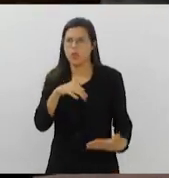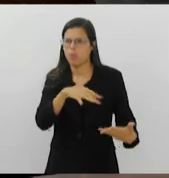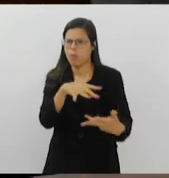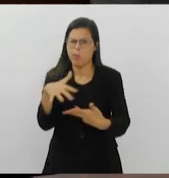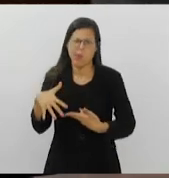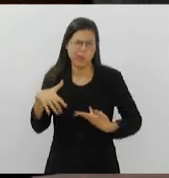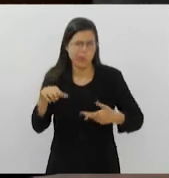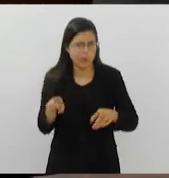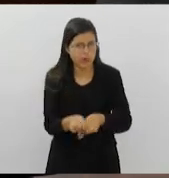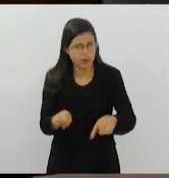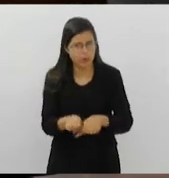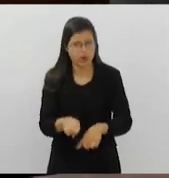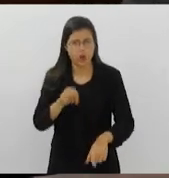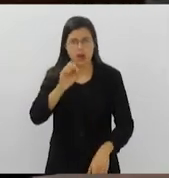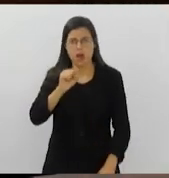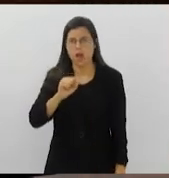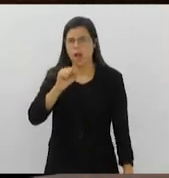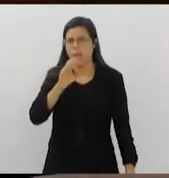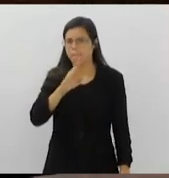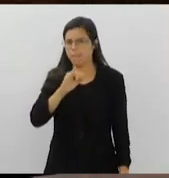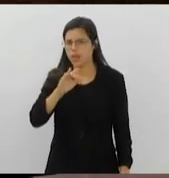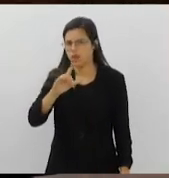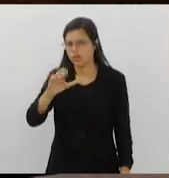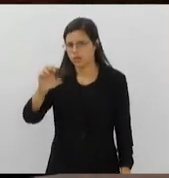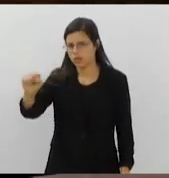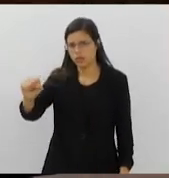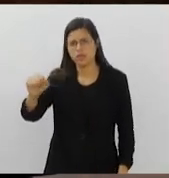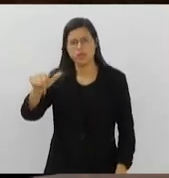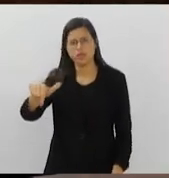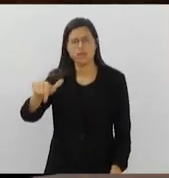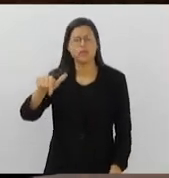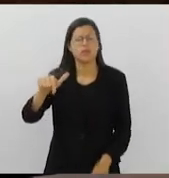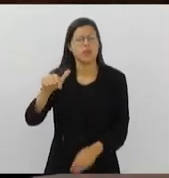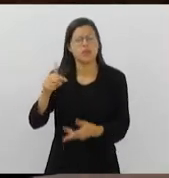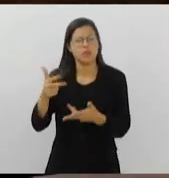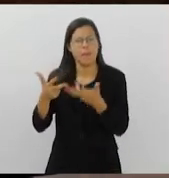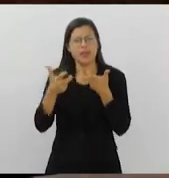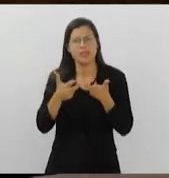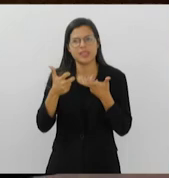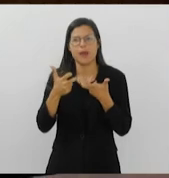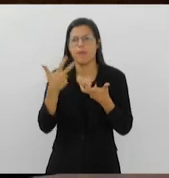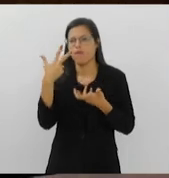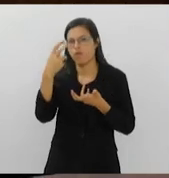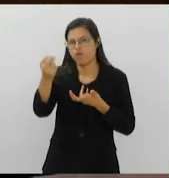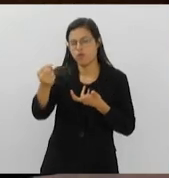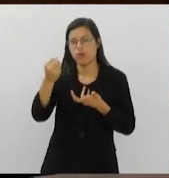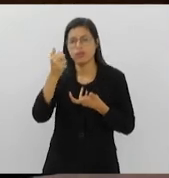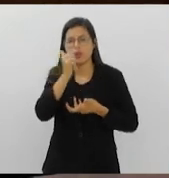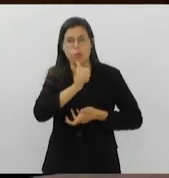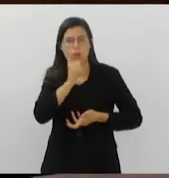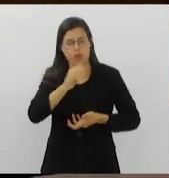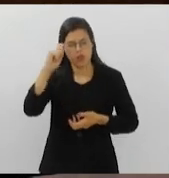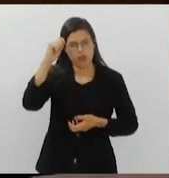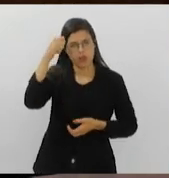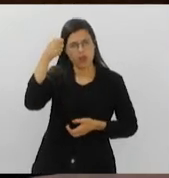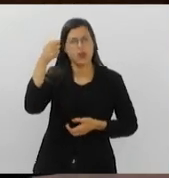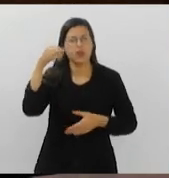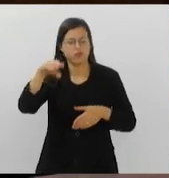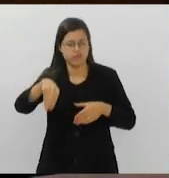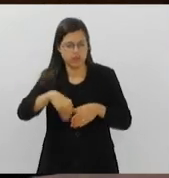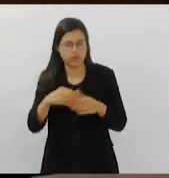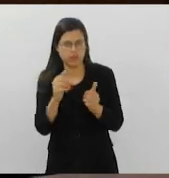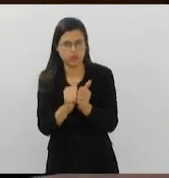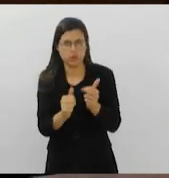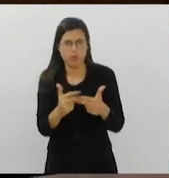vê o quanto que essa força feminina negra está colocada nos esportes. Então, eu fico muito feliz de